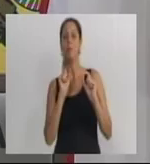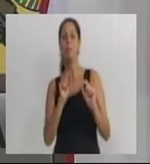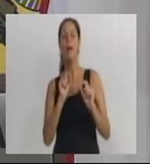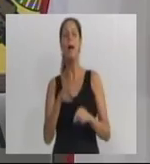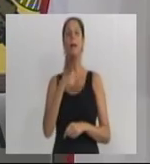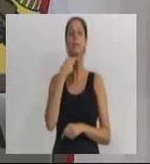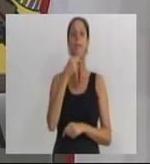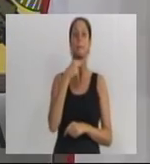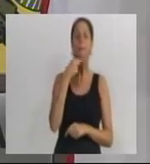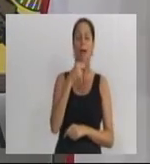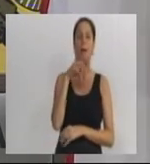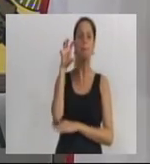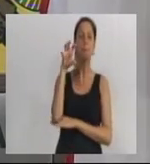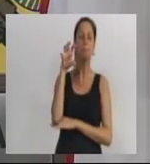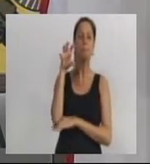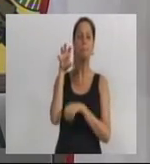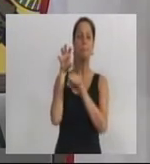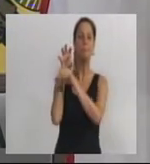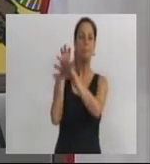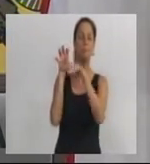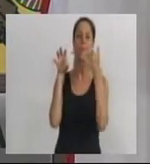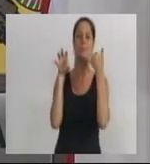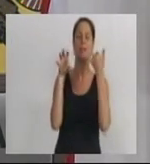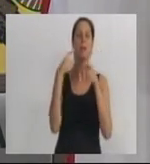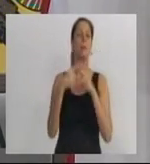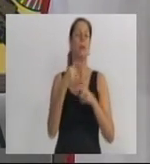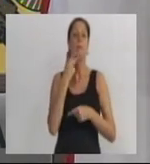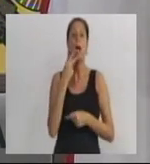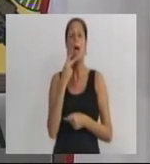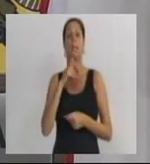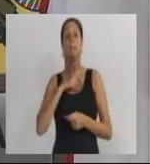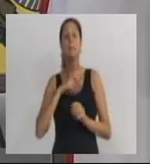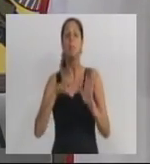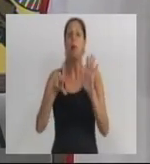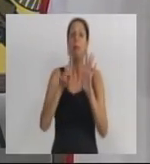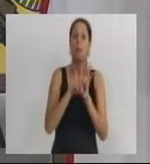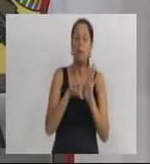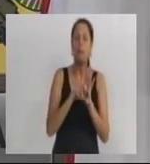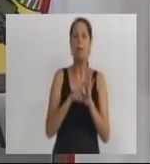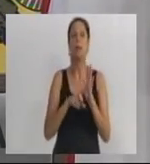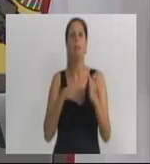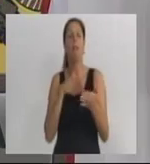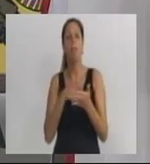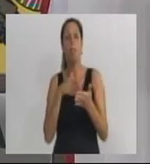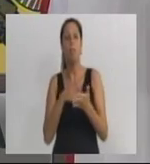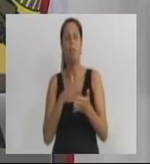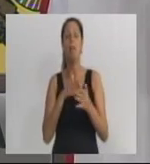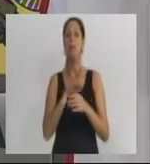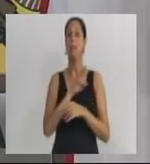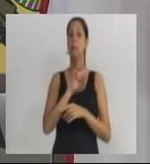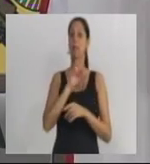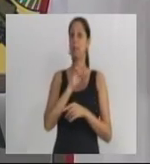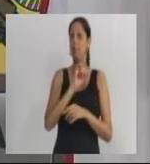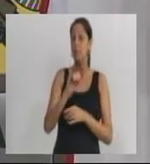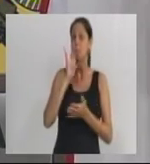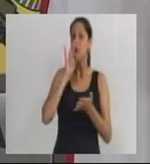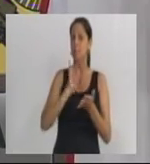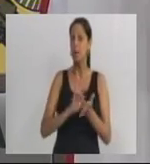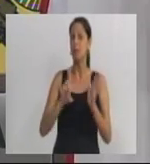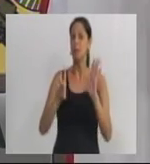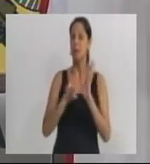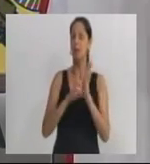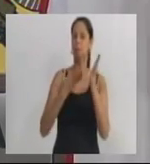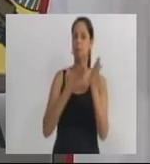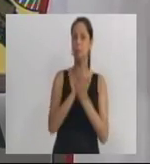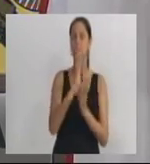cobertura no município de Blumenau porque tinham lei impeditiva. Diziam que se fizéssemos a lei como foi feita e foi articulada, elas resolveriam o problema.